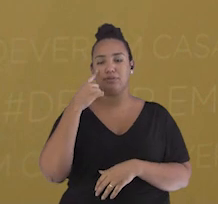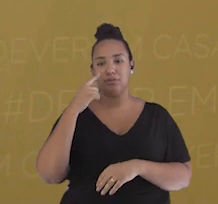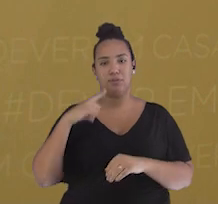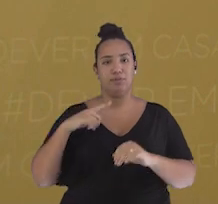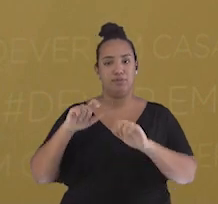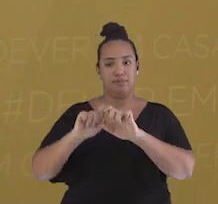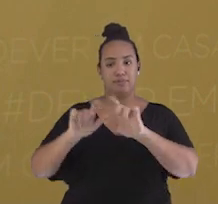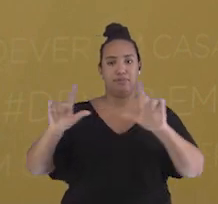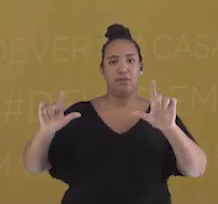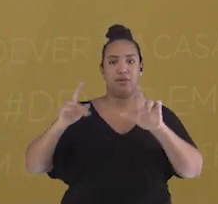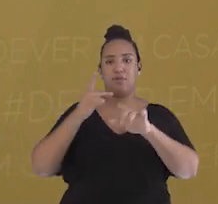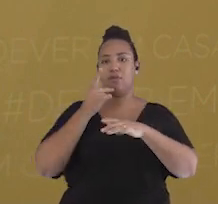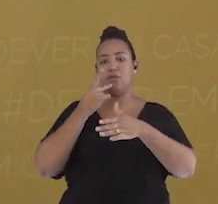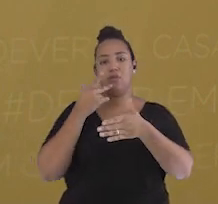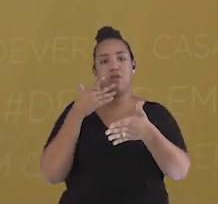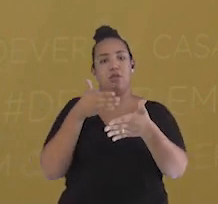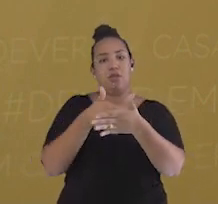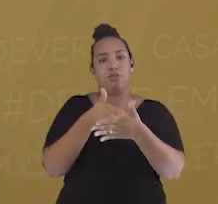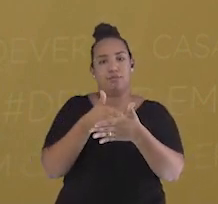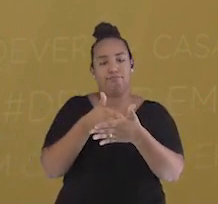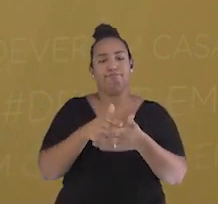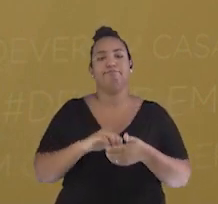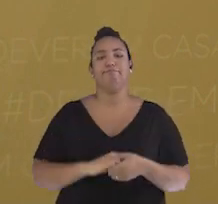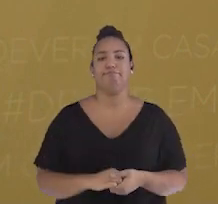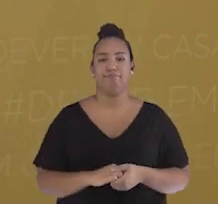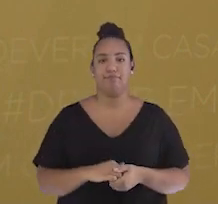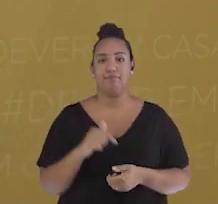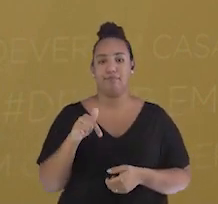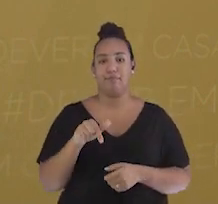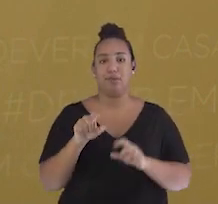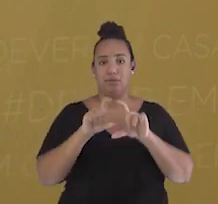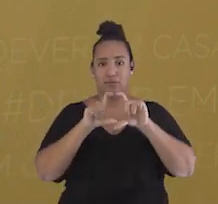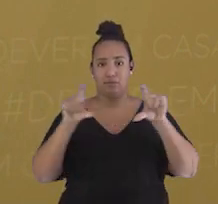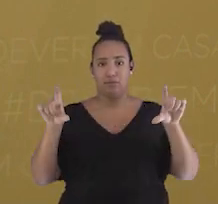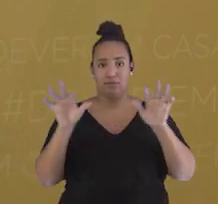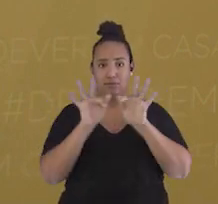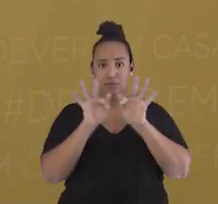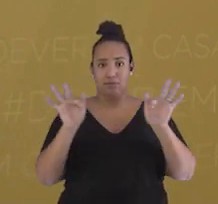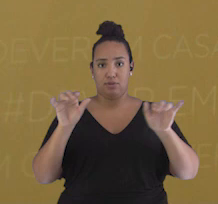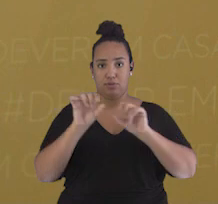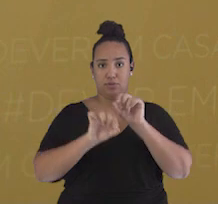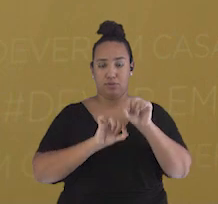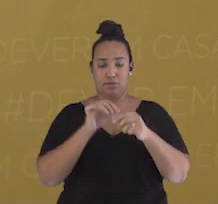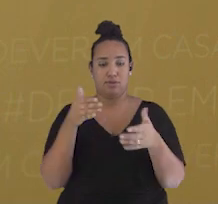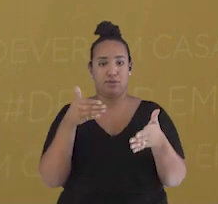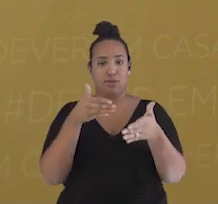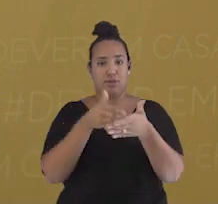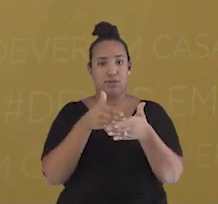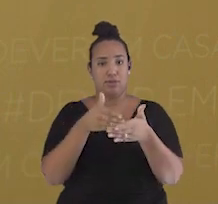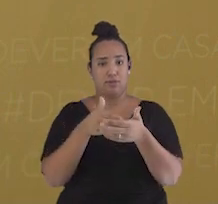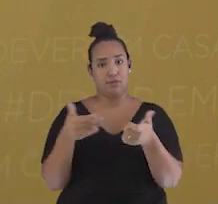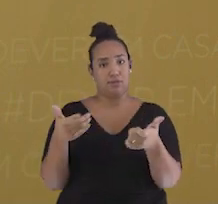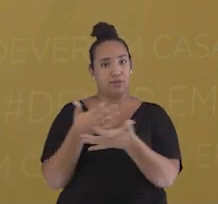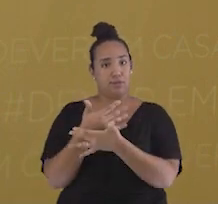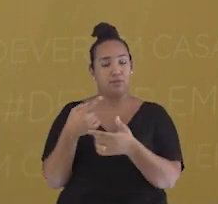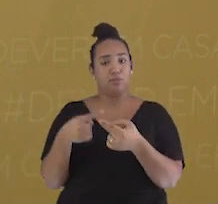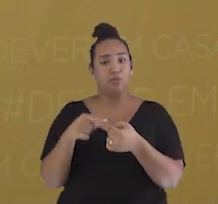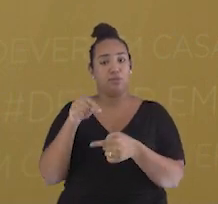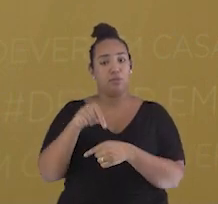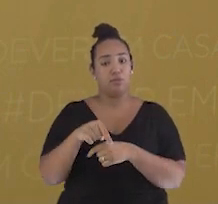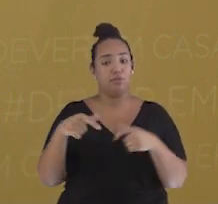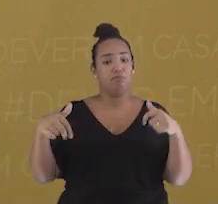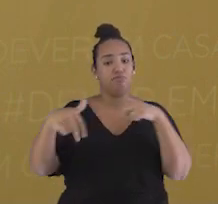da rural dentro de um município. Observe quando você estiver andando de ônibus ou de carro em uma